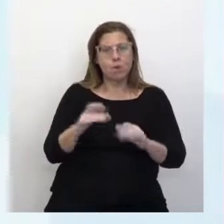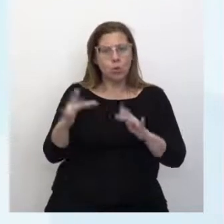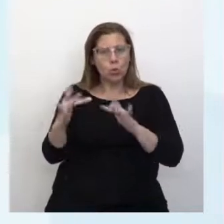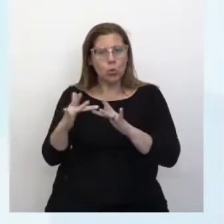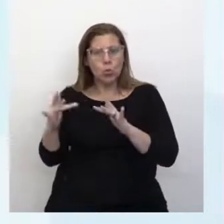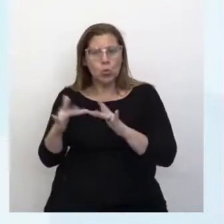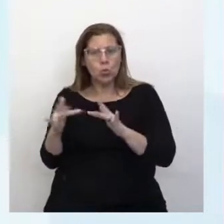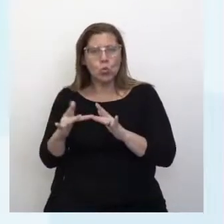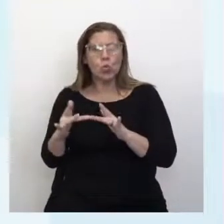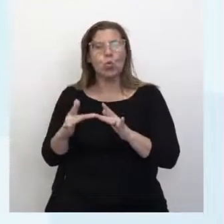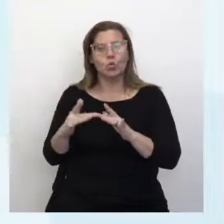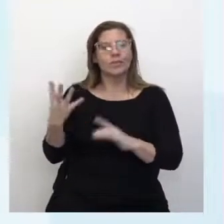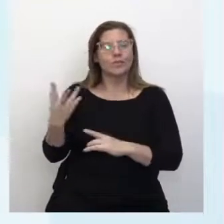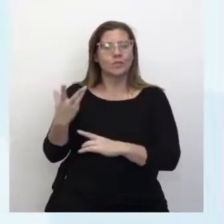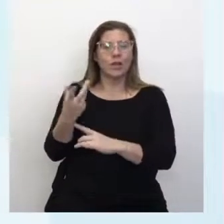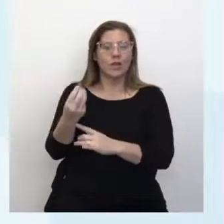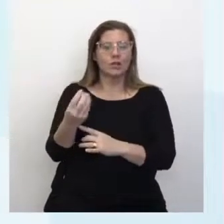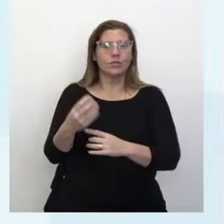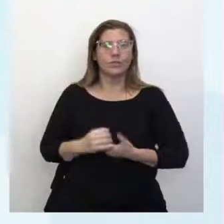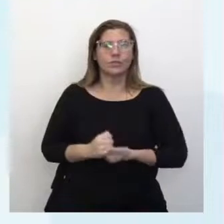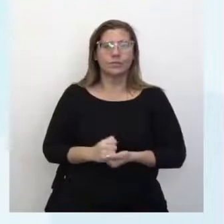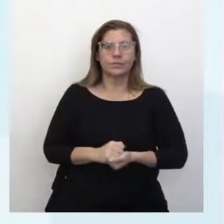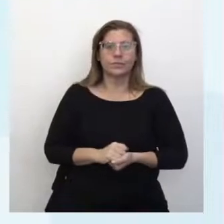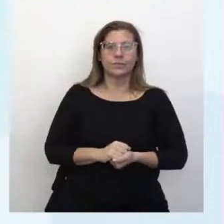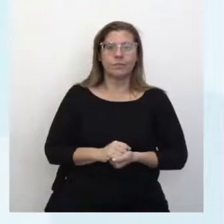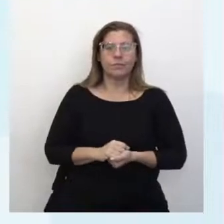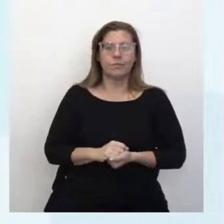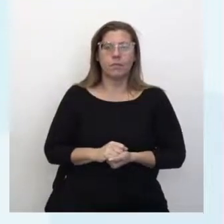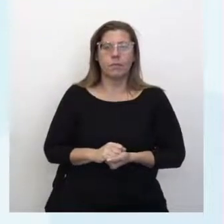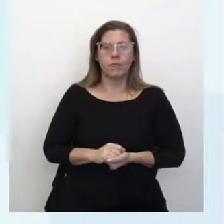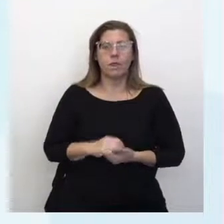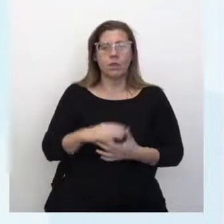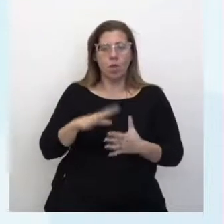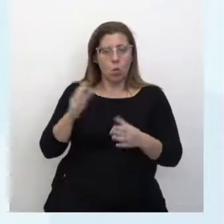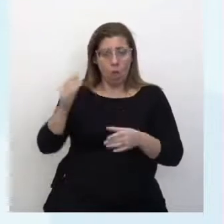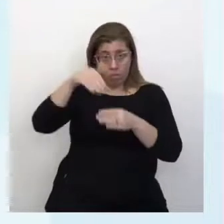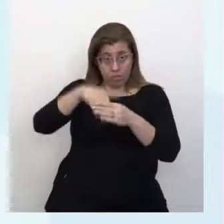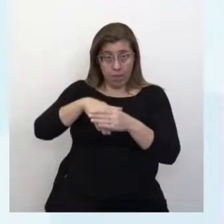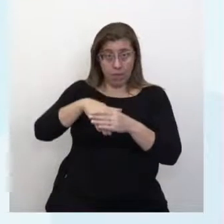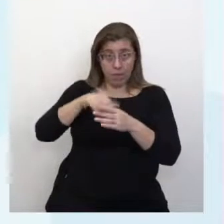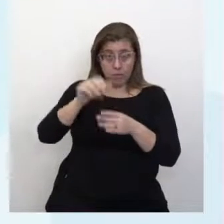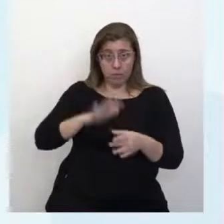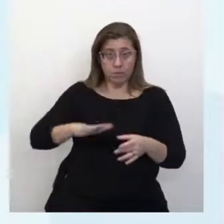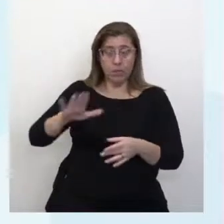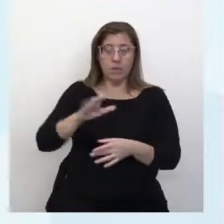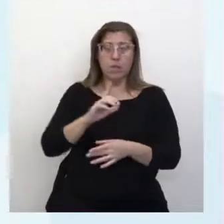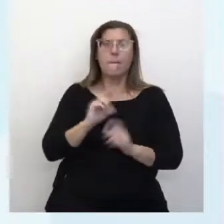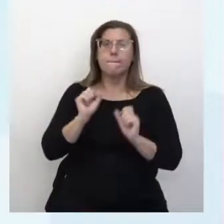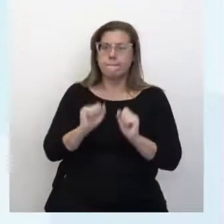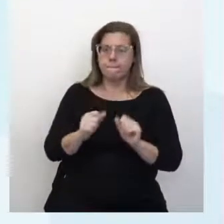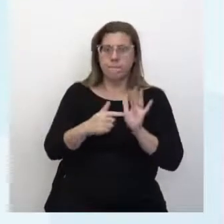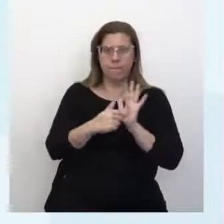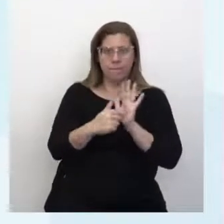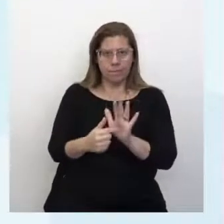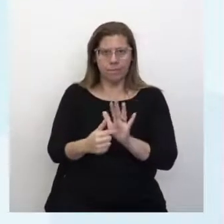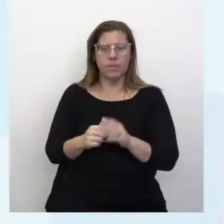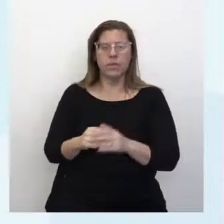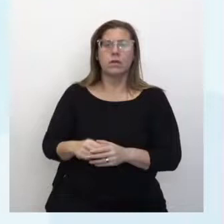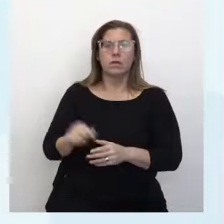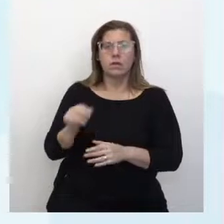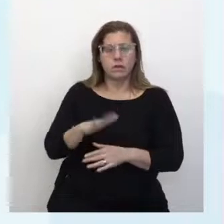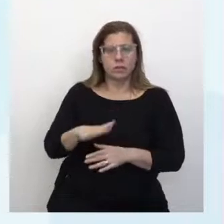contato com o universo da arte, certo? Então, dentro desses espaços expositivos, a gente pode apontar, né, aí